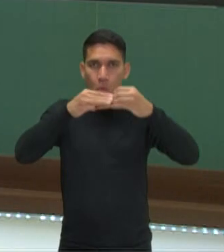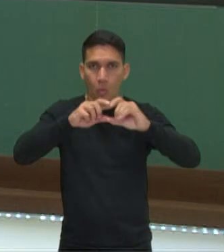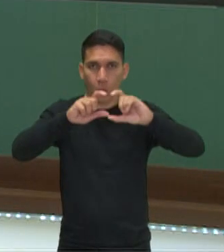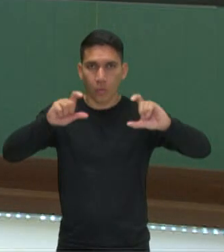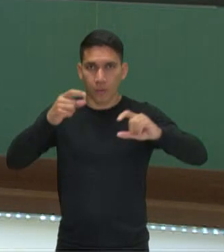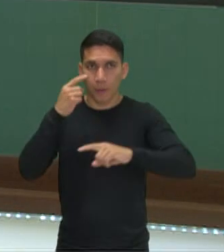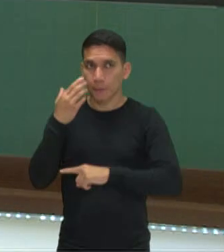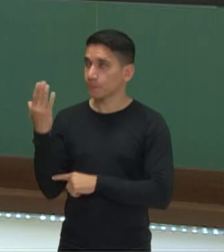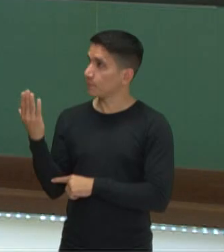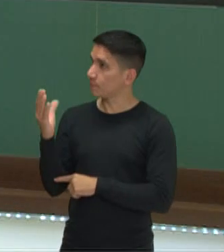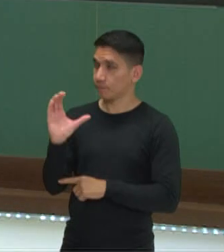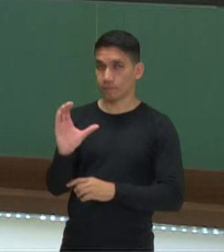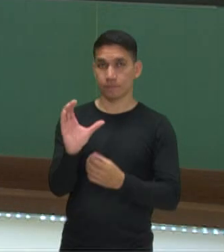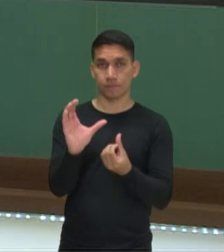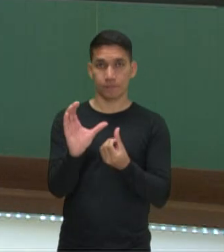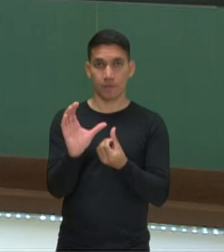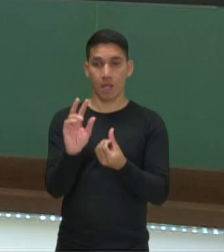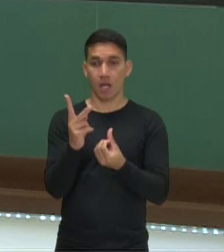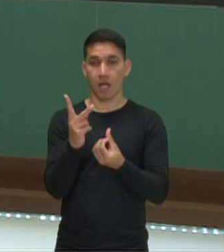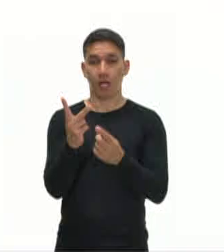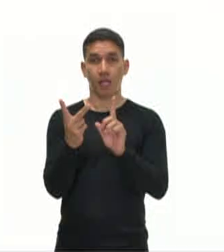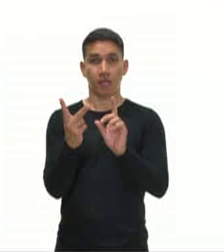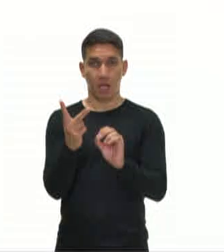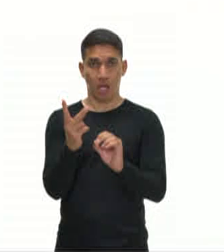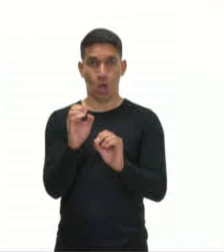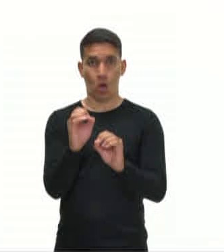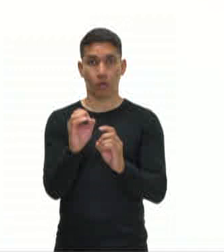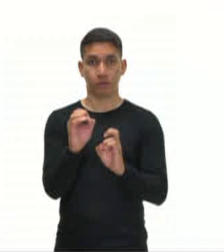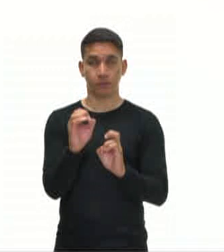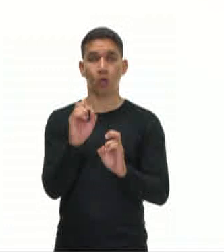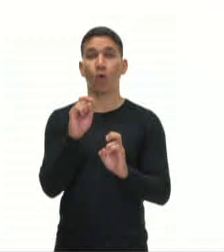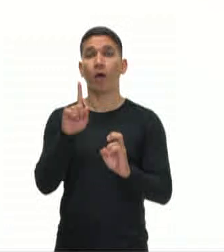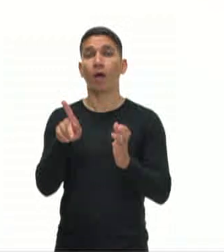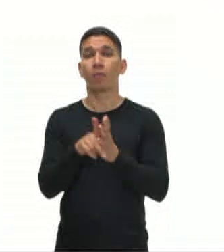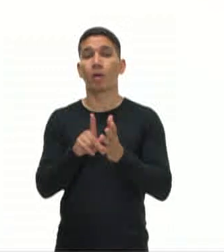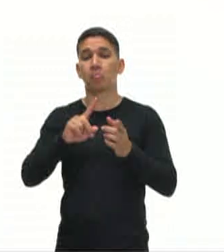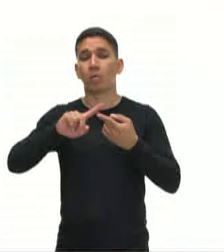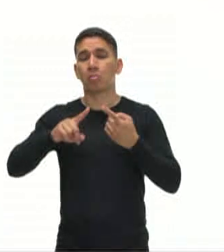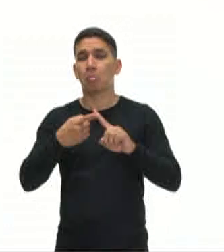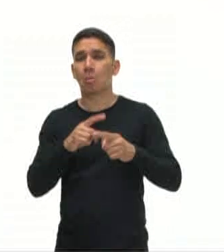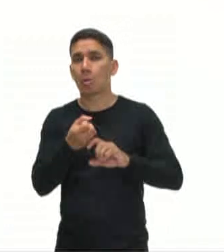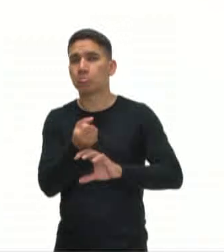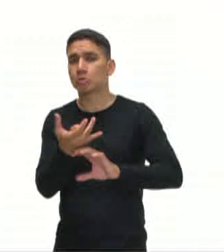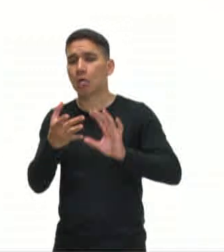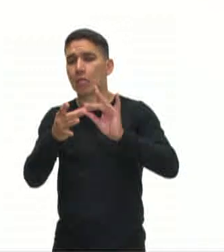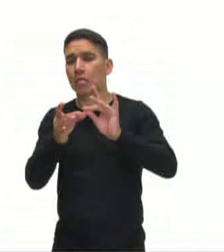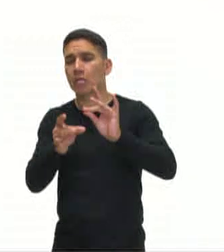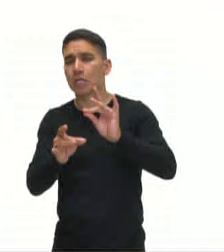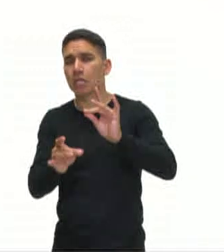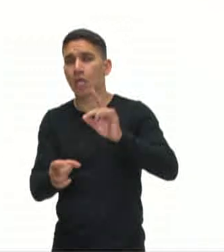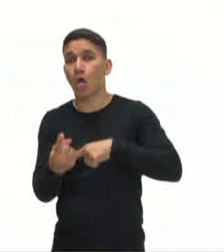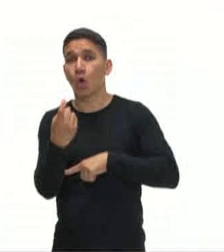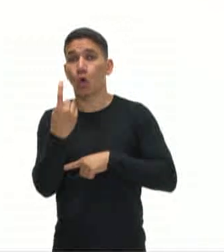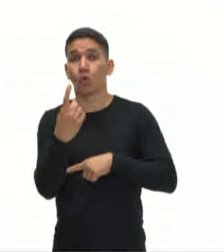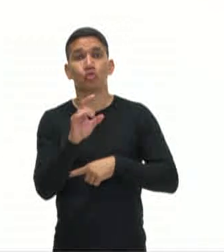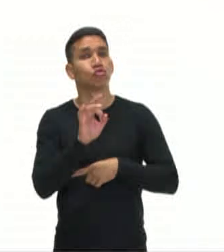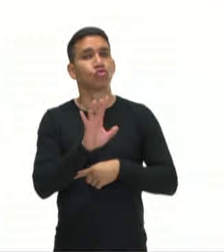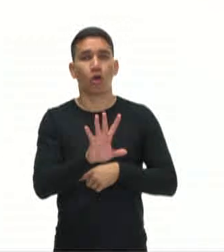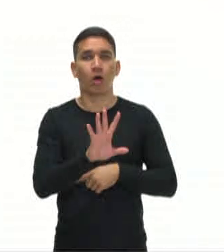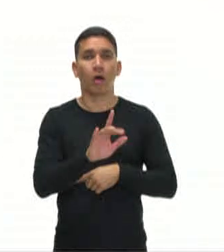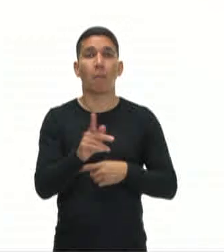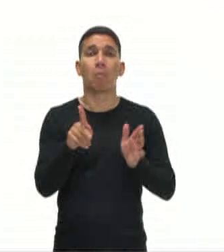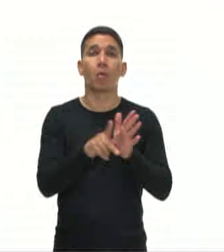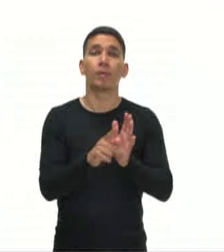celulose, C6H10O5, é um polímero de cadeia longa composto de um só monômero,